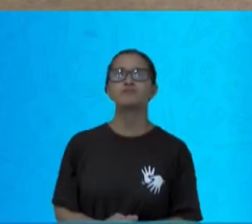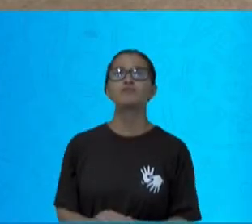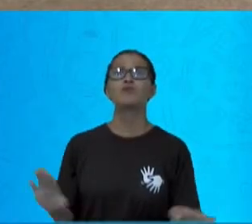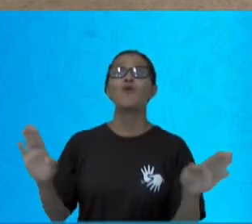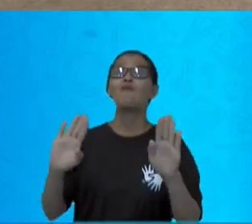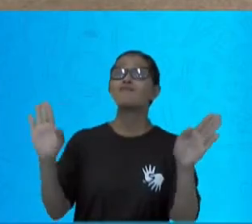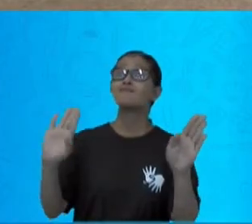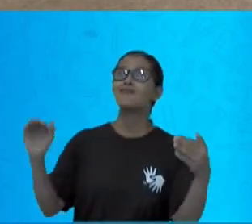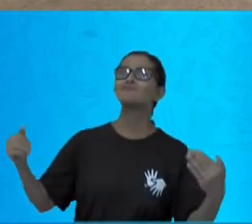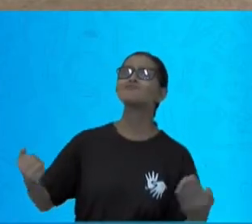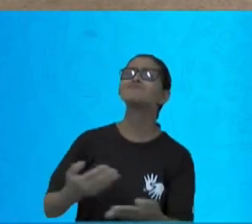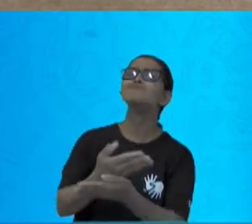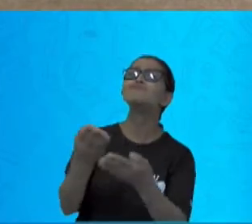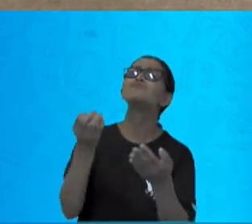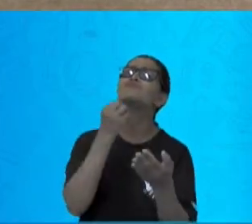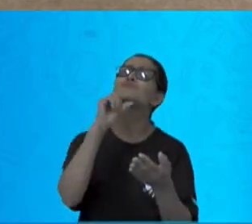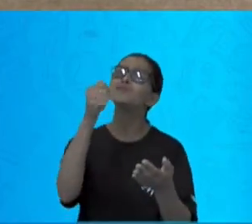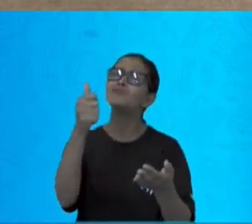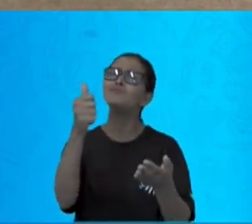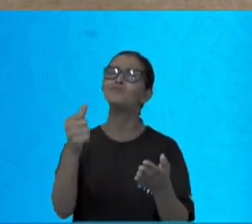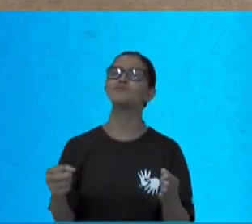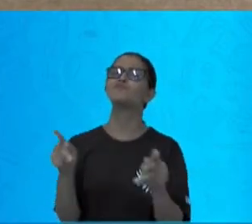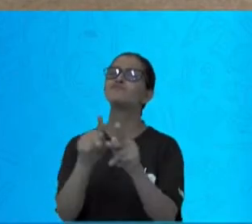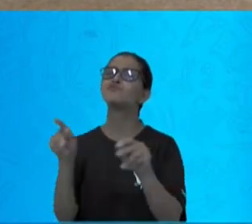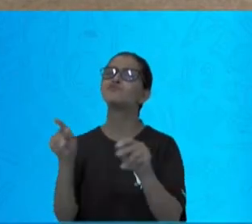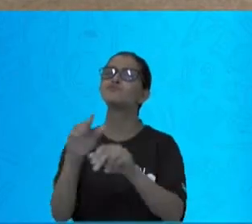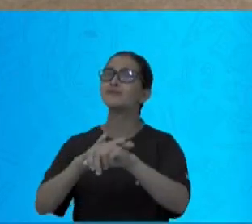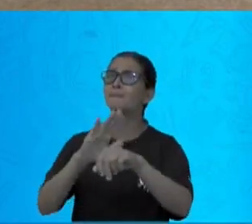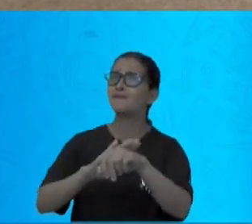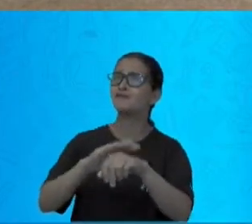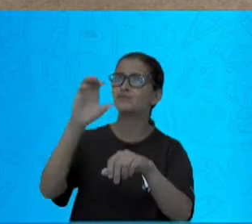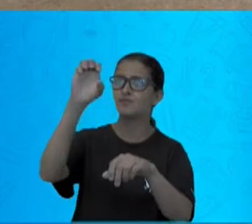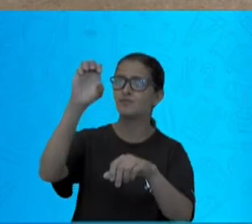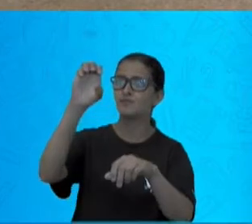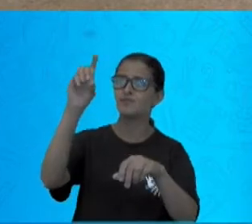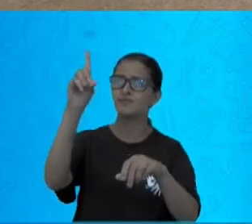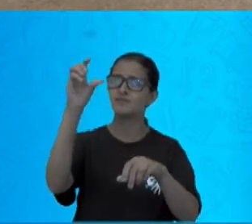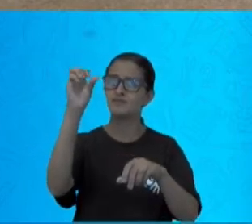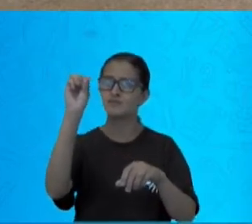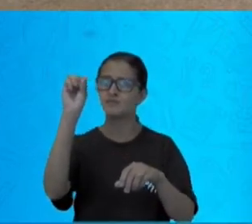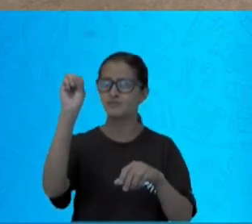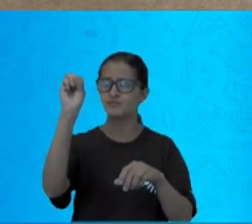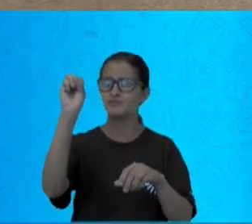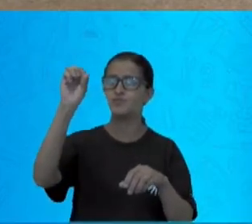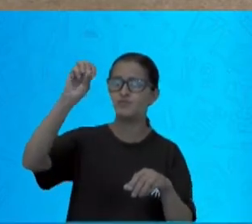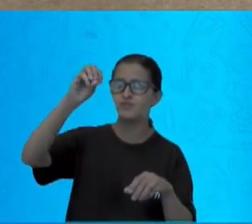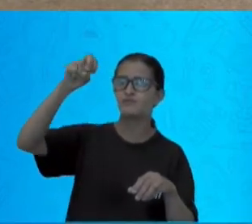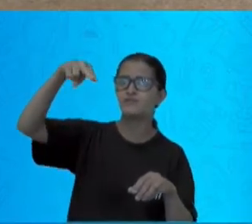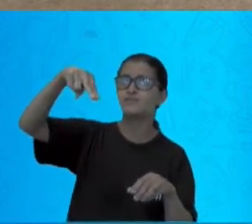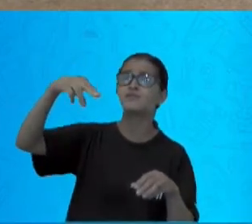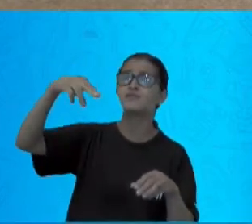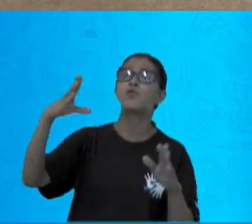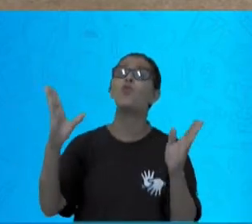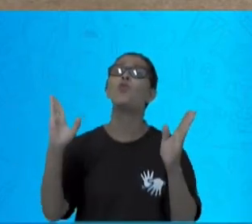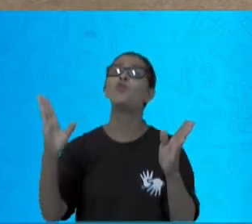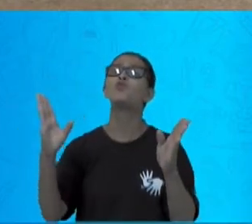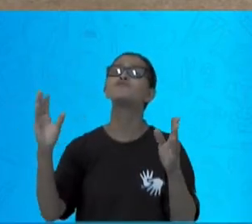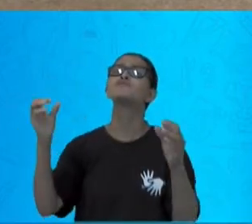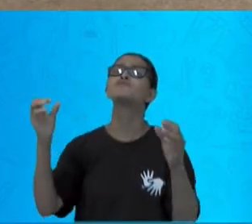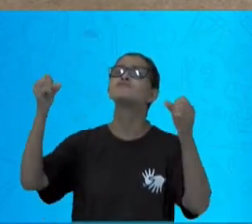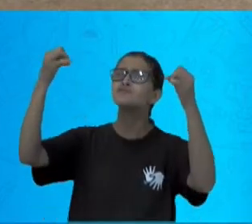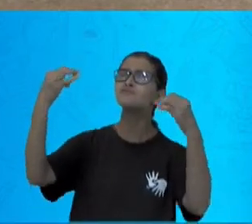Olá pessoal, eu sou o Edson Montemor, professor de matemática, e hoje nós vamos falar sobre